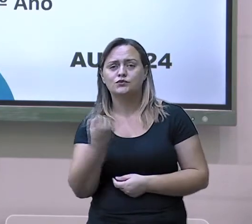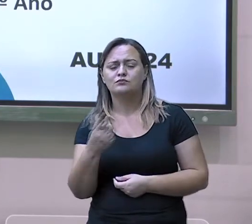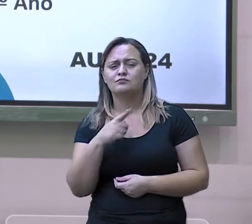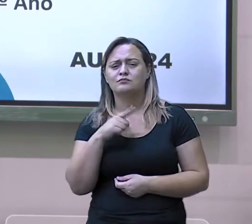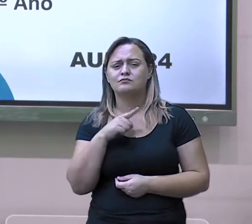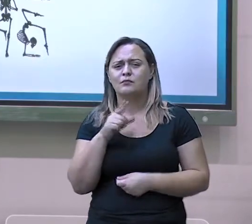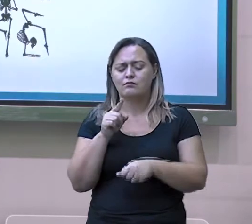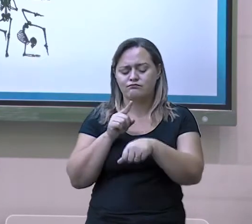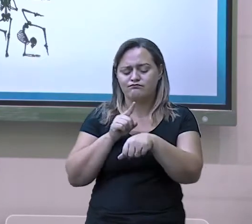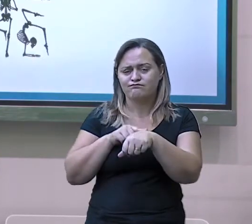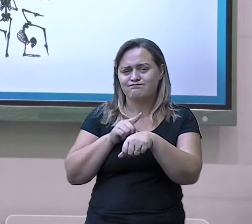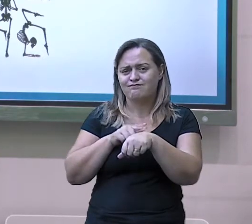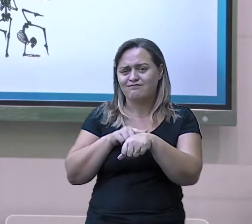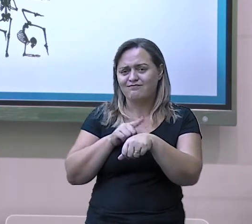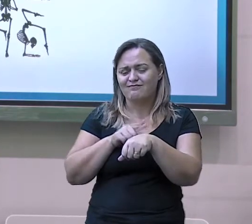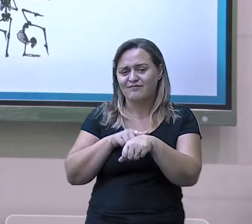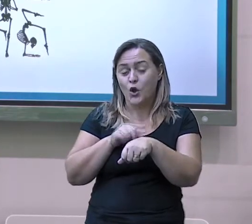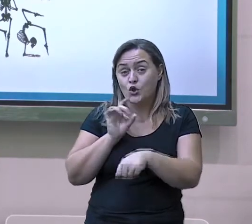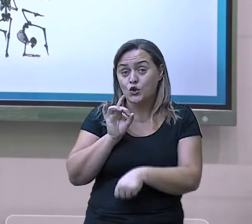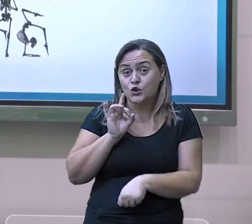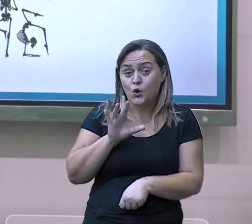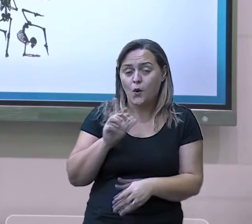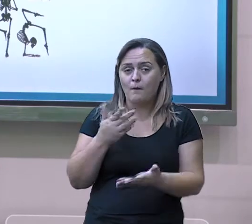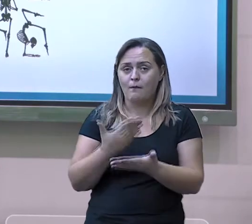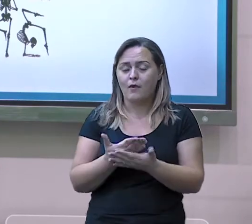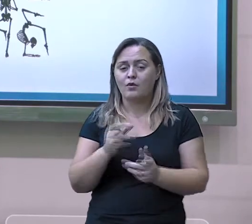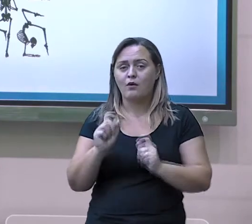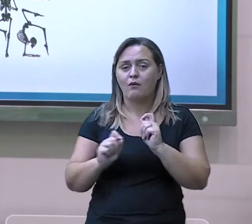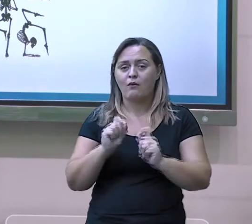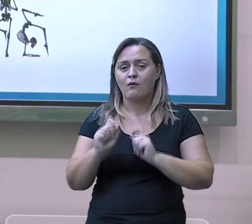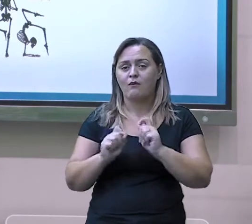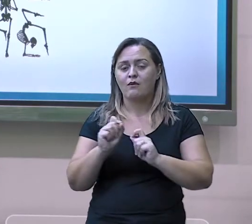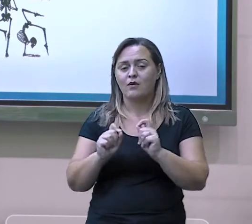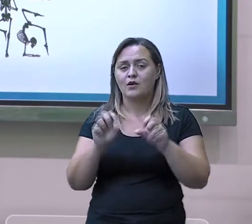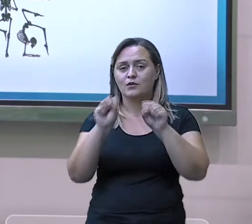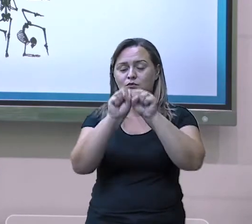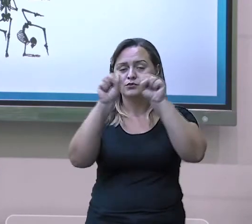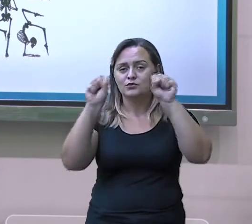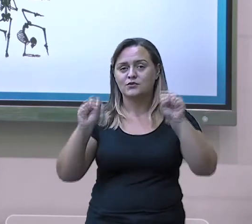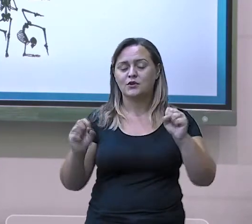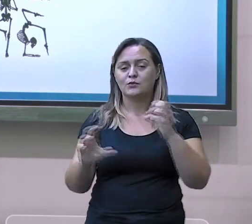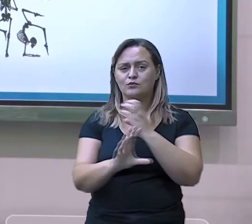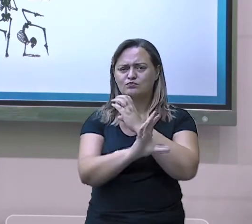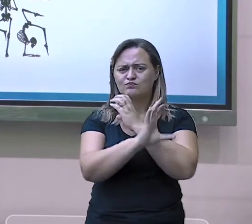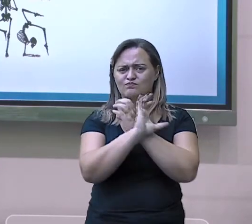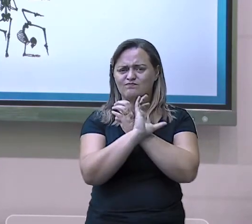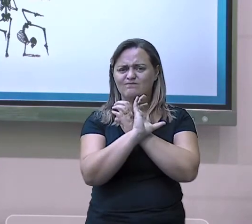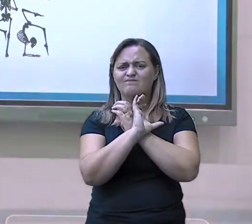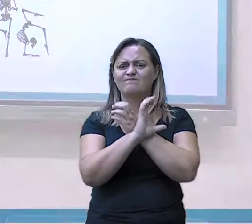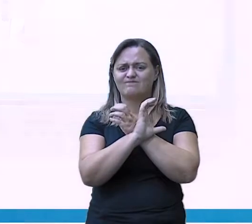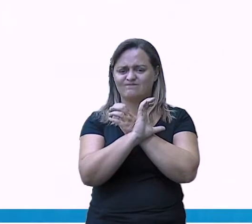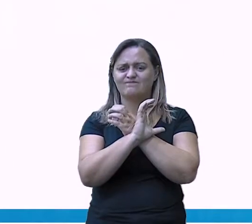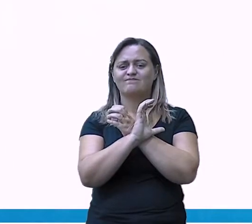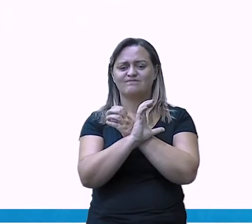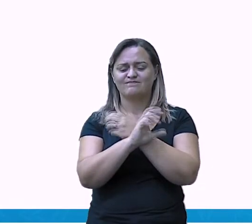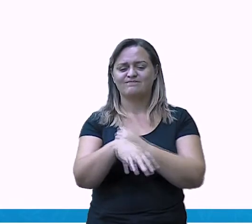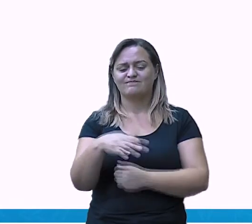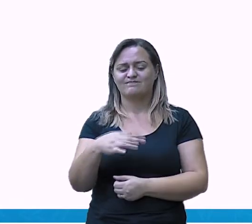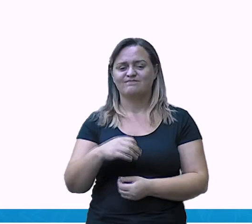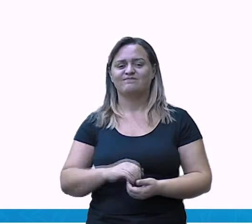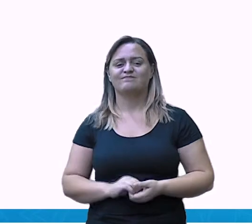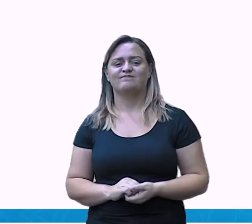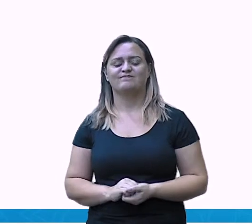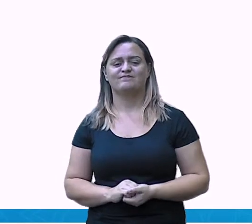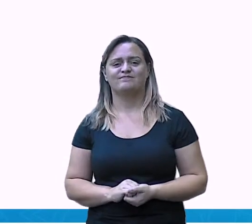um pouco mais específico para falar do nosso sistema